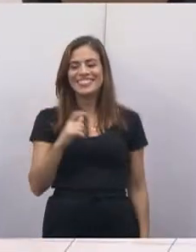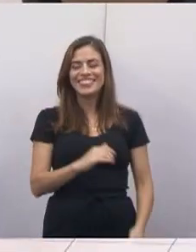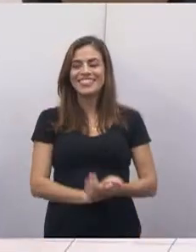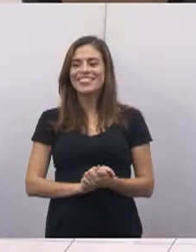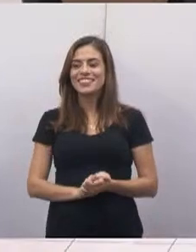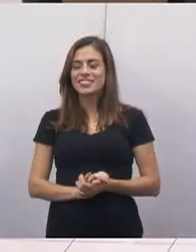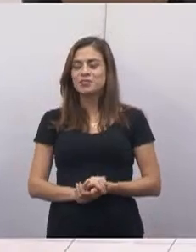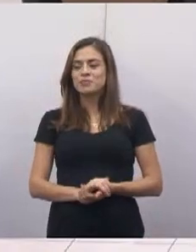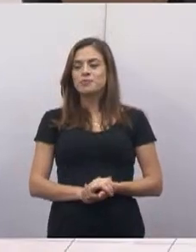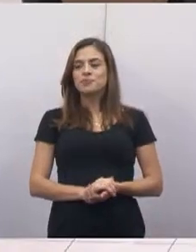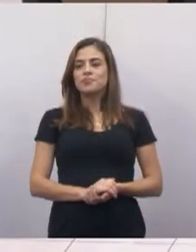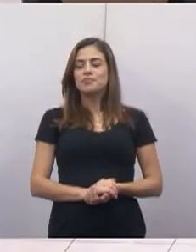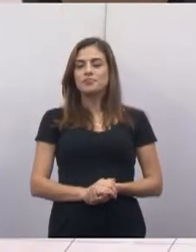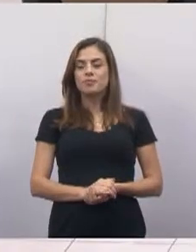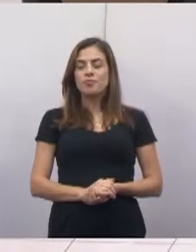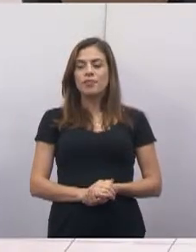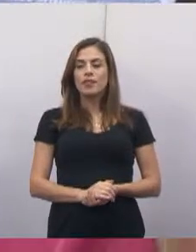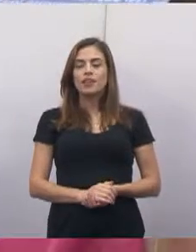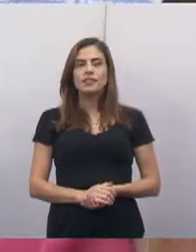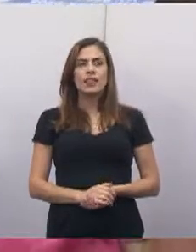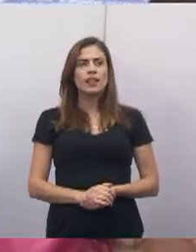favor.